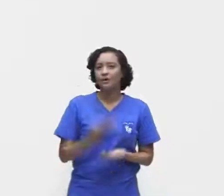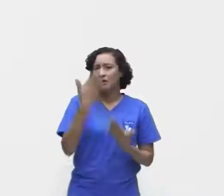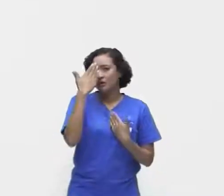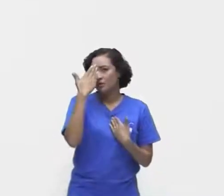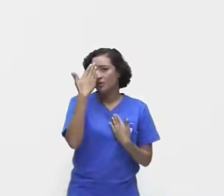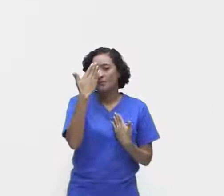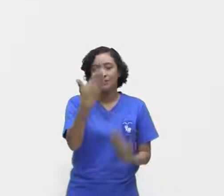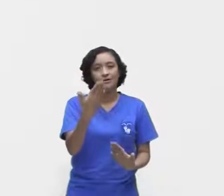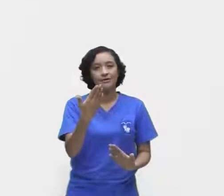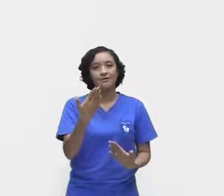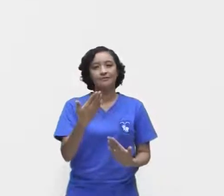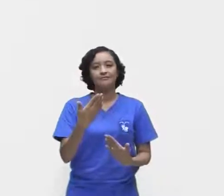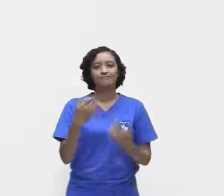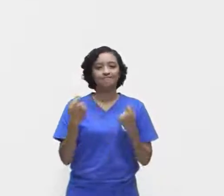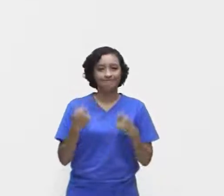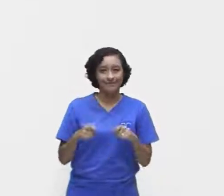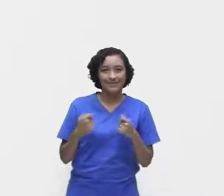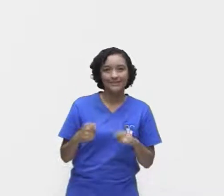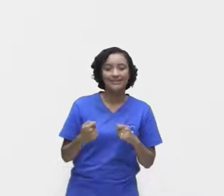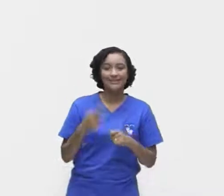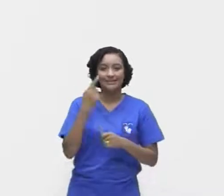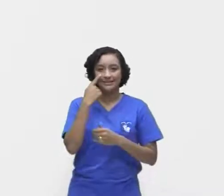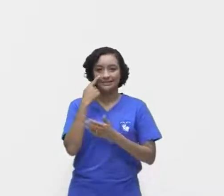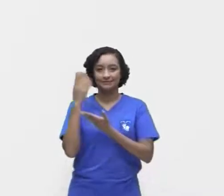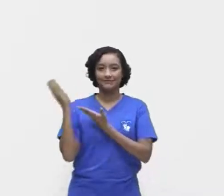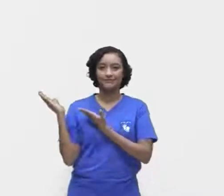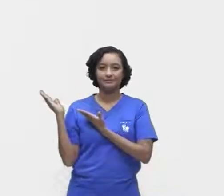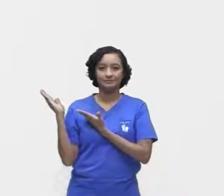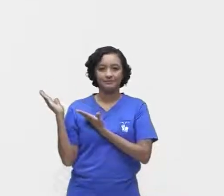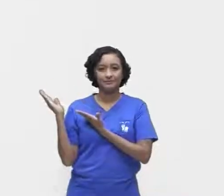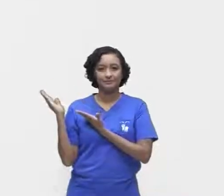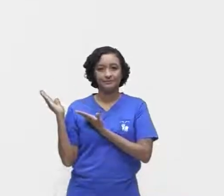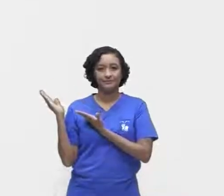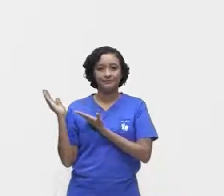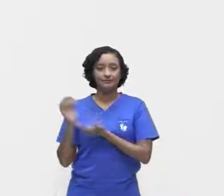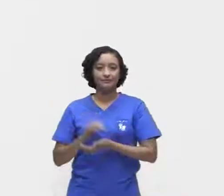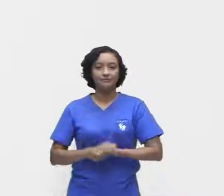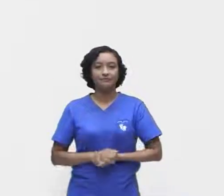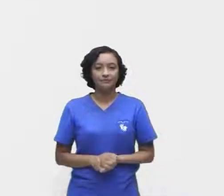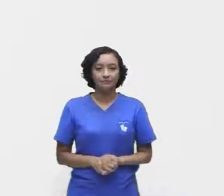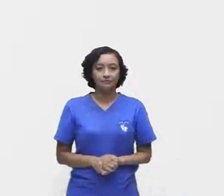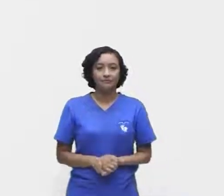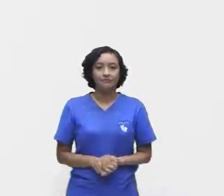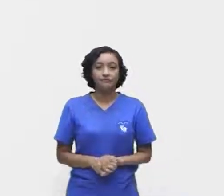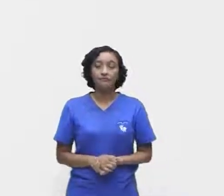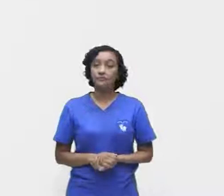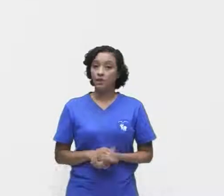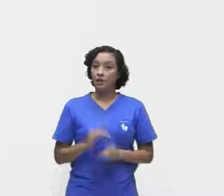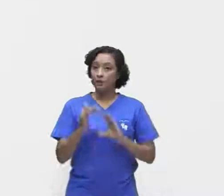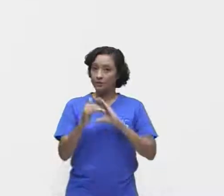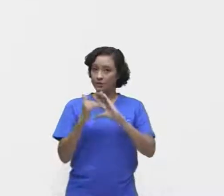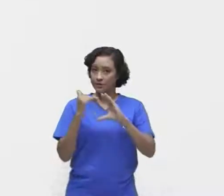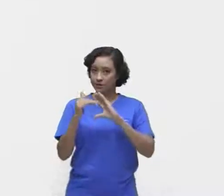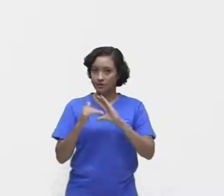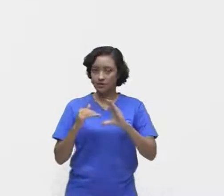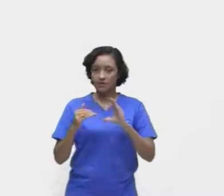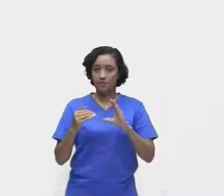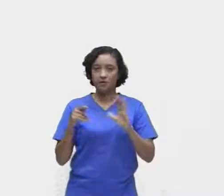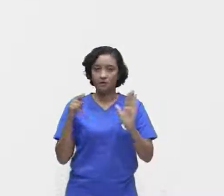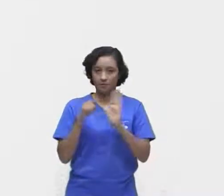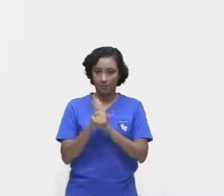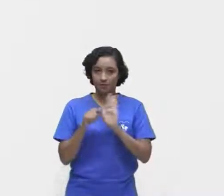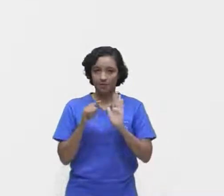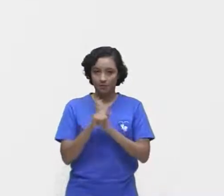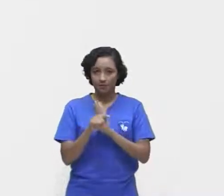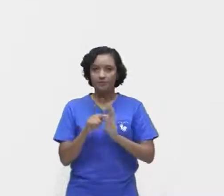agradece muito aqui. Mas antes de encerrar, olha só. Eu recebi um desafio aqui, né, de uma gentileza, olha